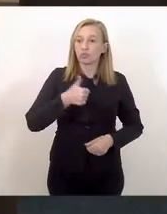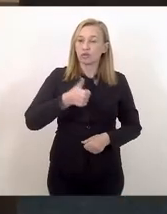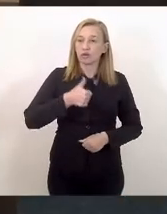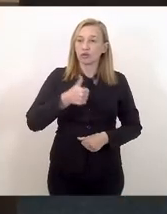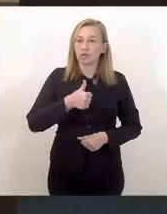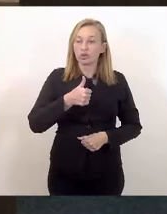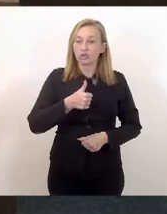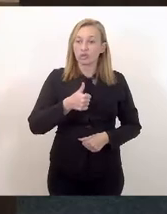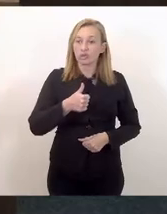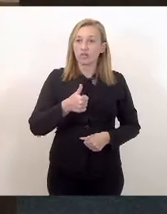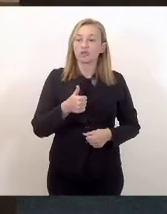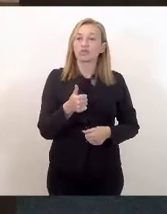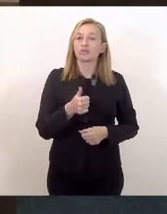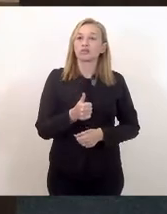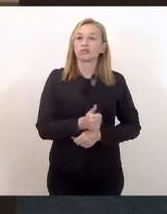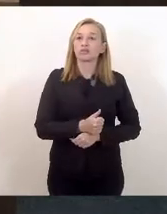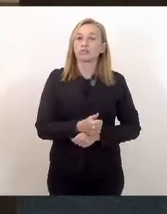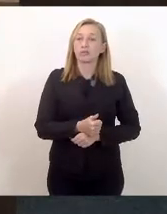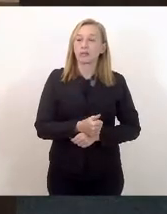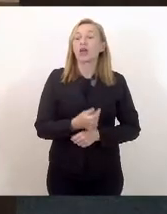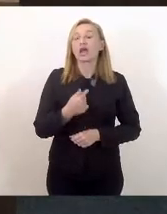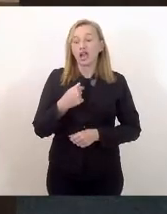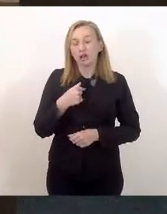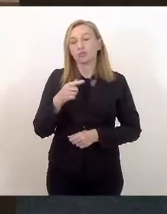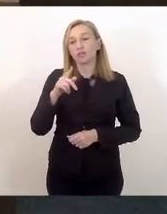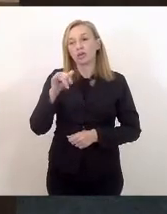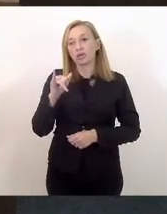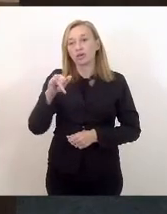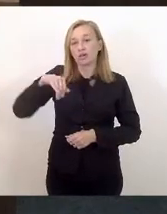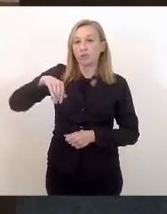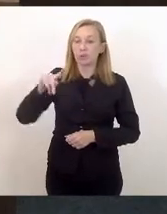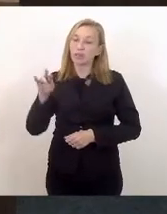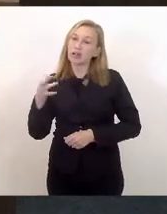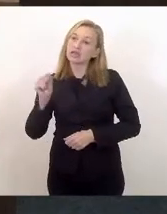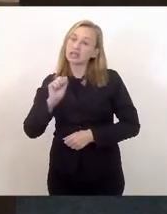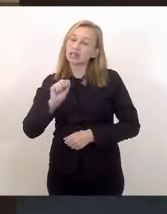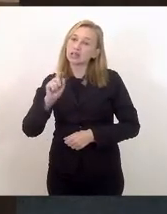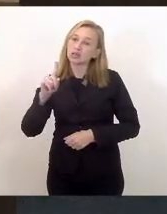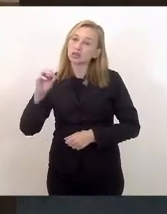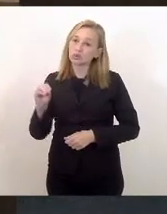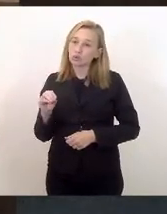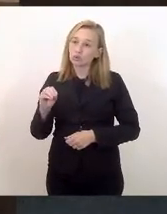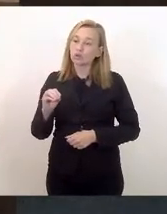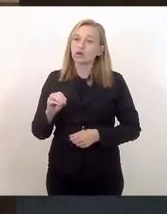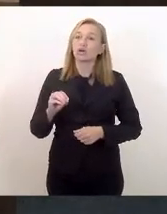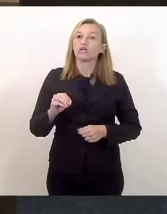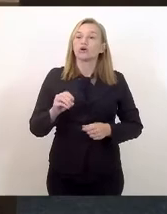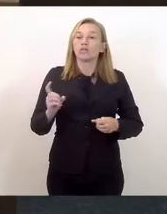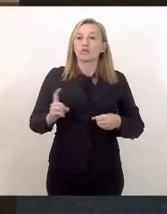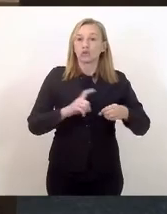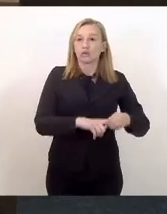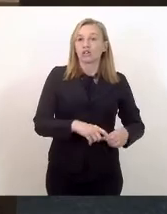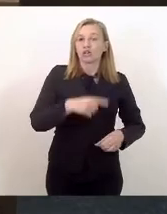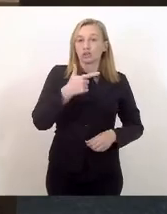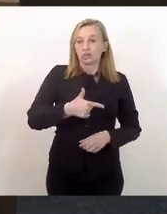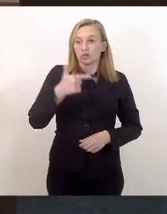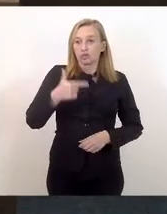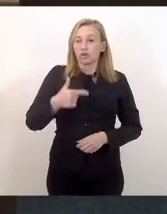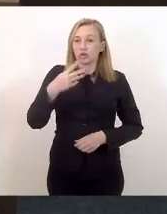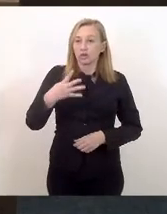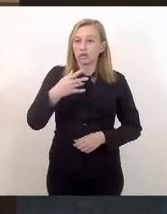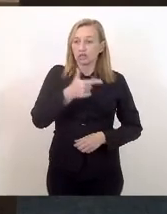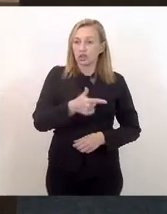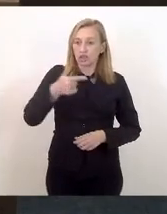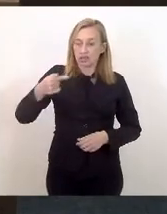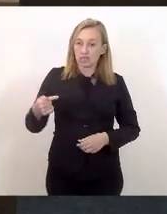fica internalizado, eu estou internalizando o convênio ICMS 22.24.17, de